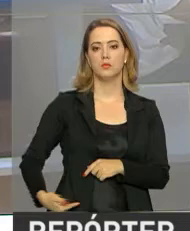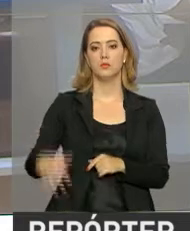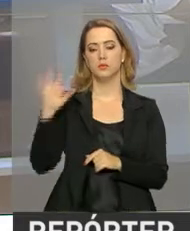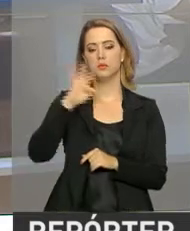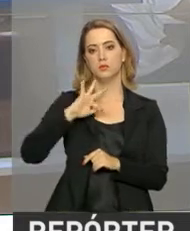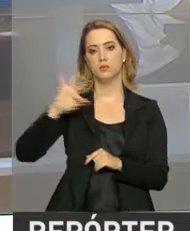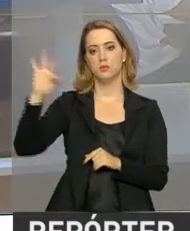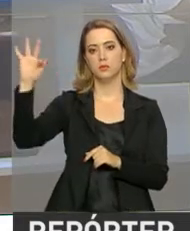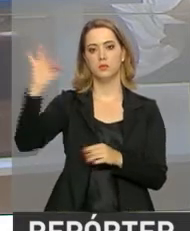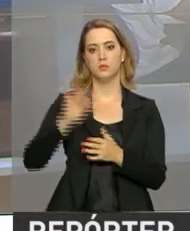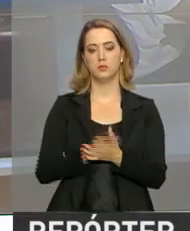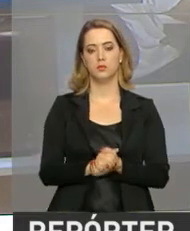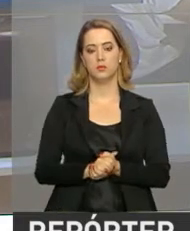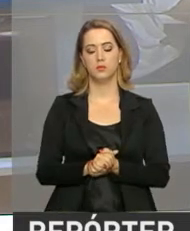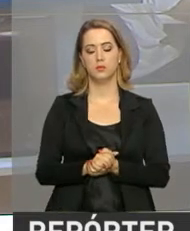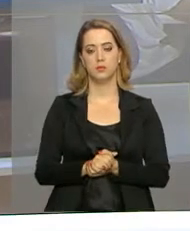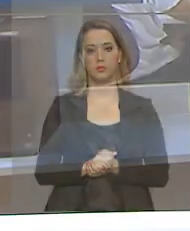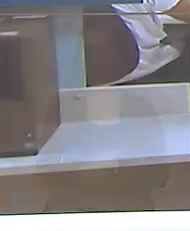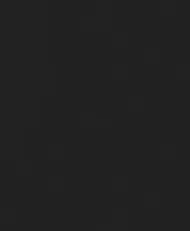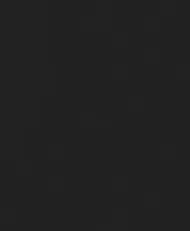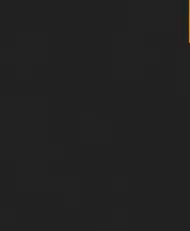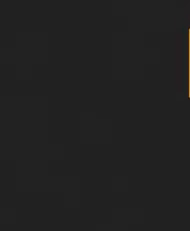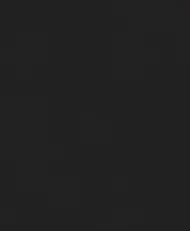nbr a tv do governo federal